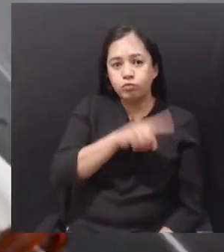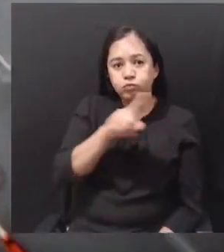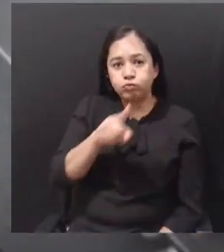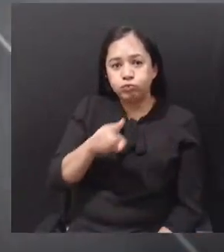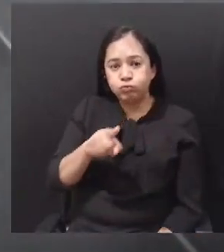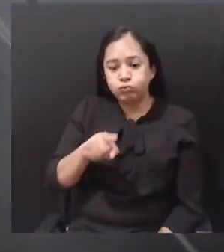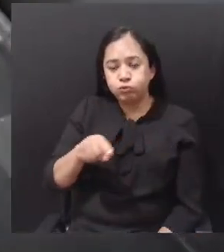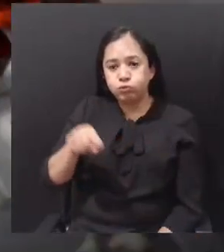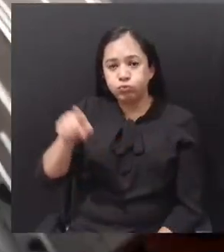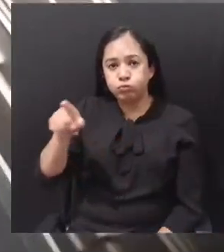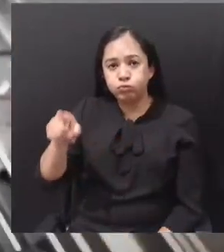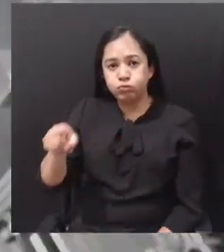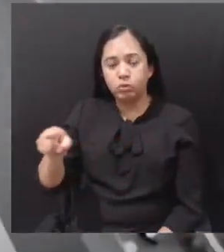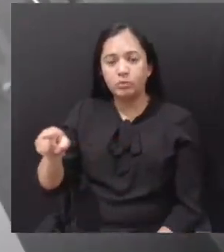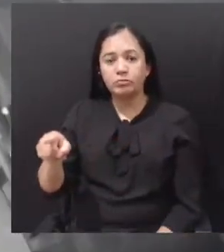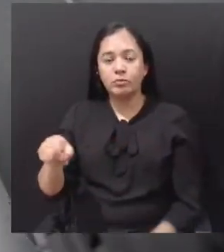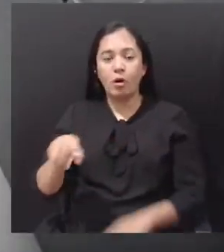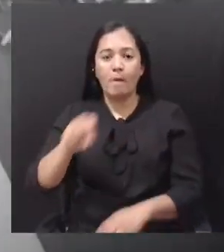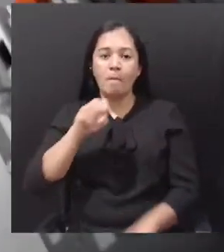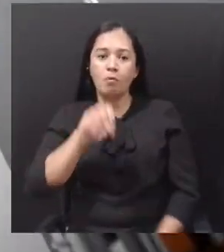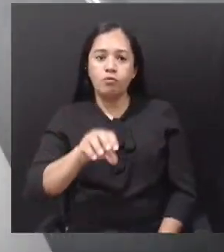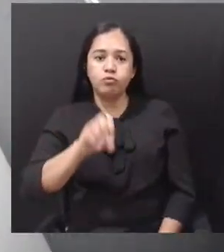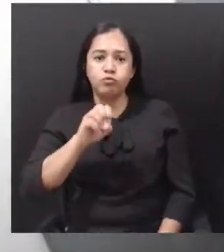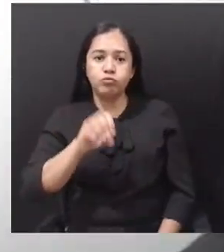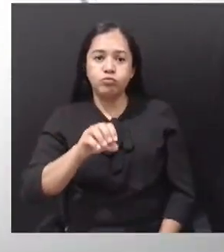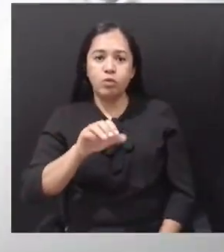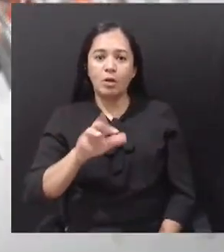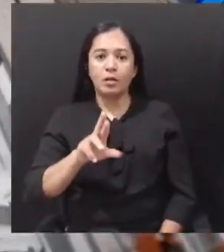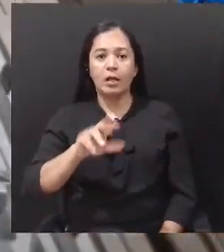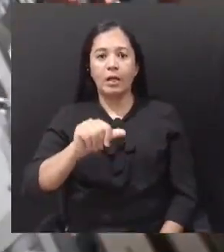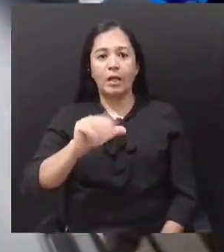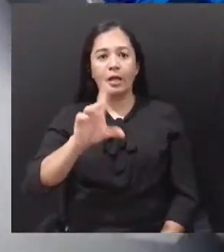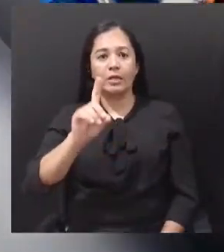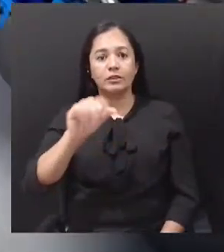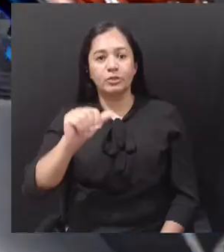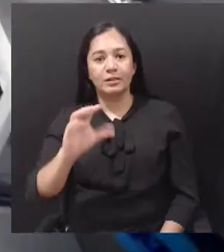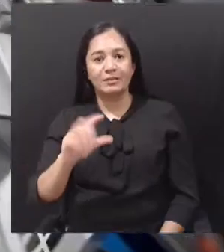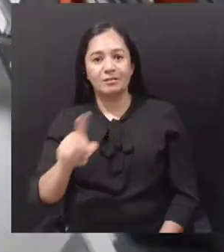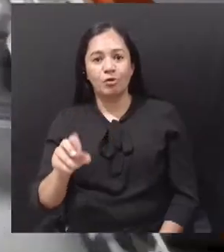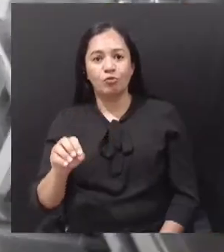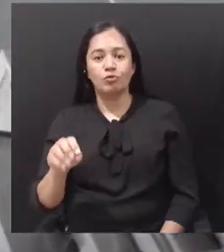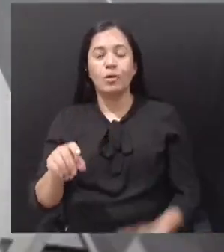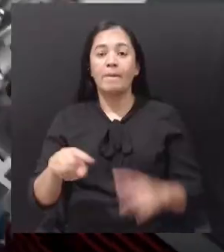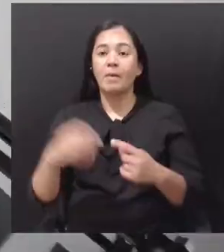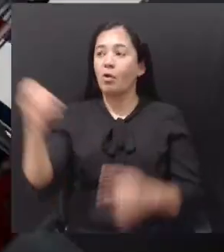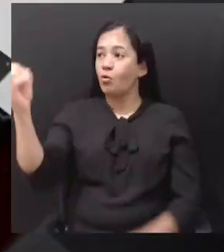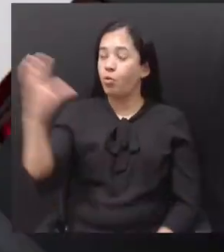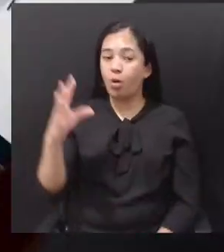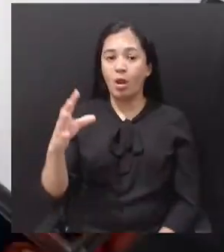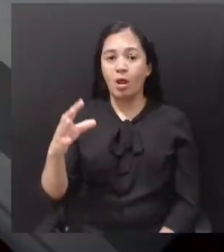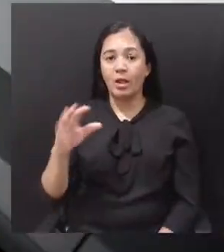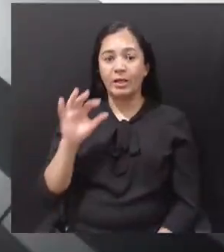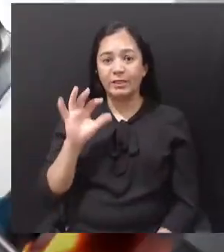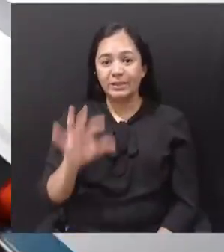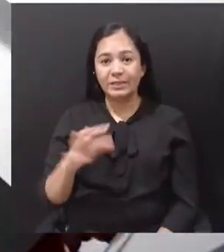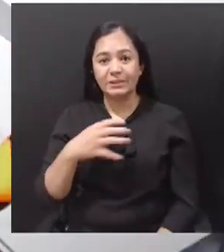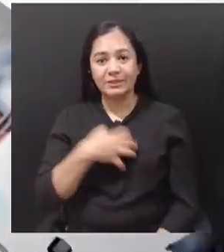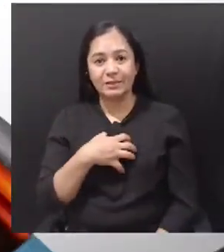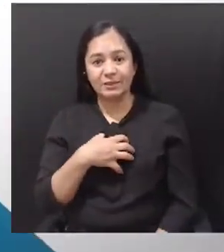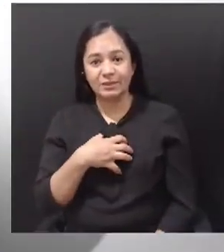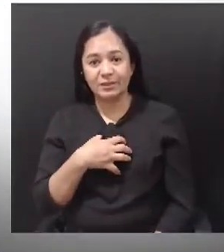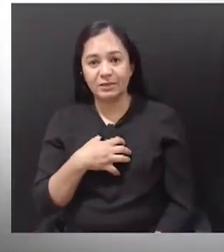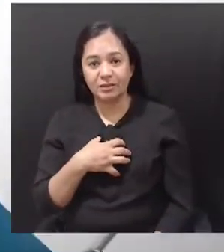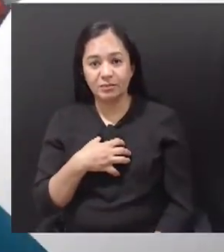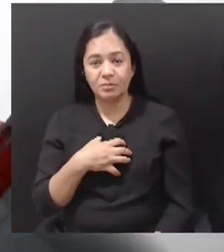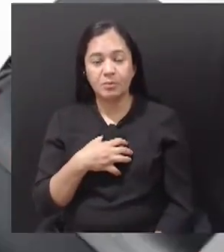luz, ele emite muita radiação eletromagnética. E a luz emitida dessa maneira, ela recebe esse nome de